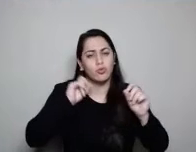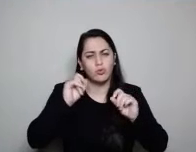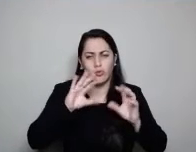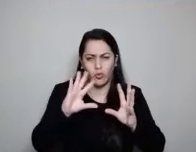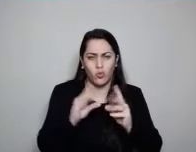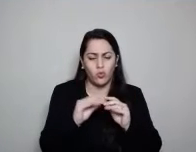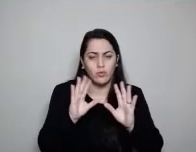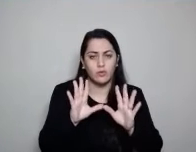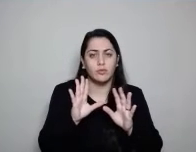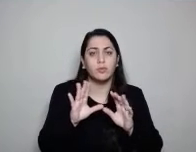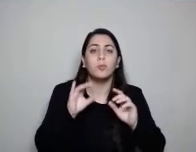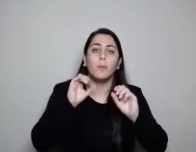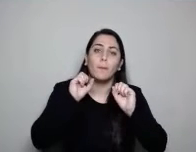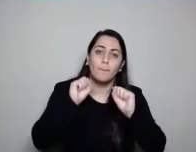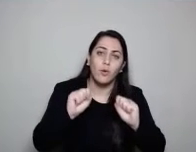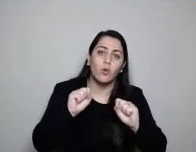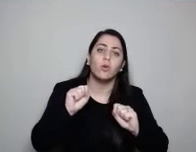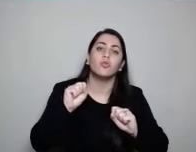pode ser que dentro de